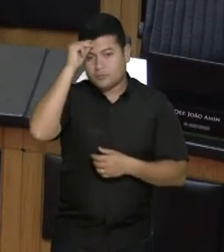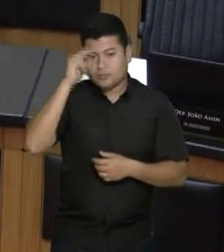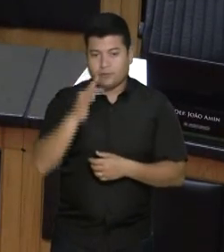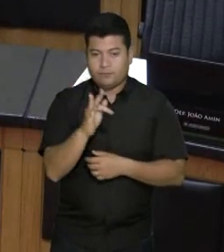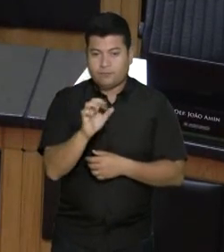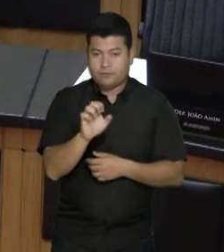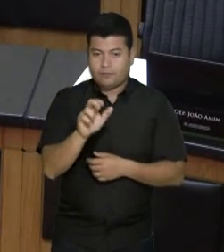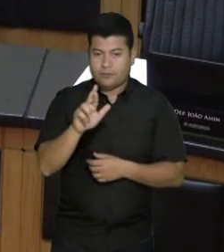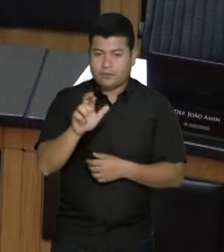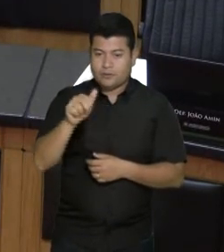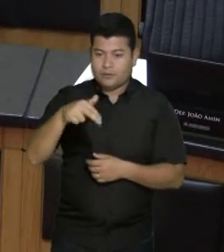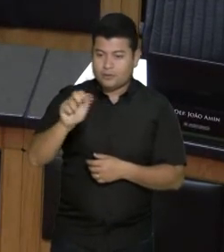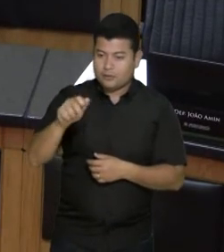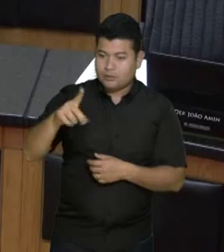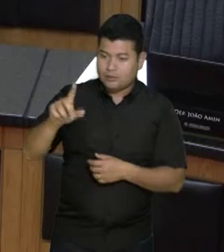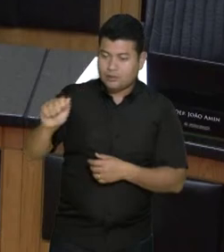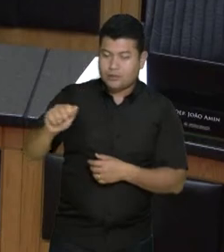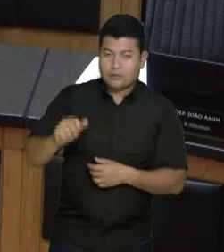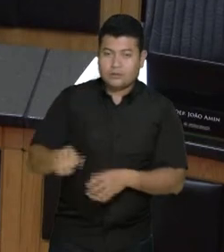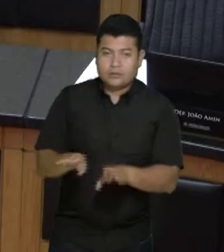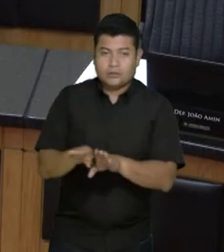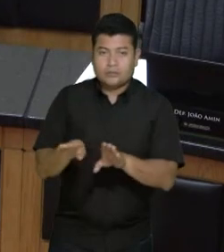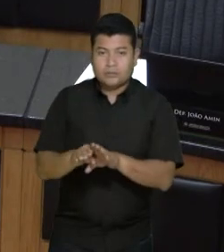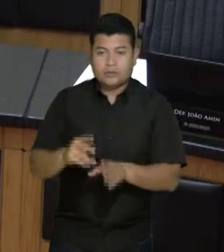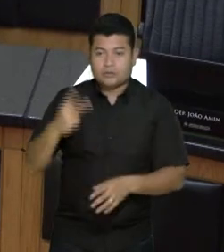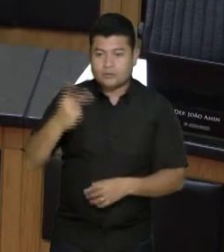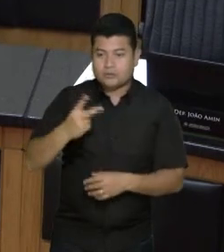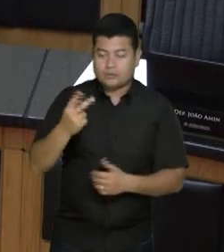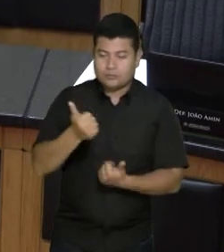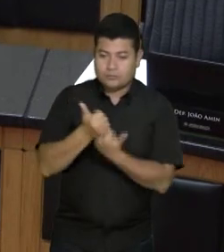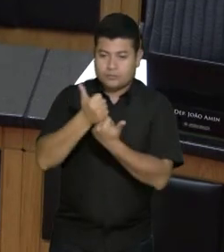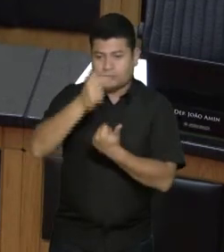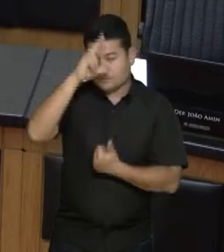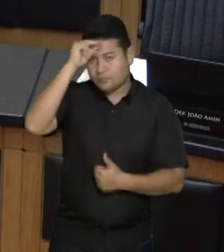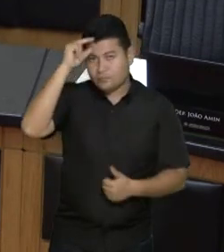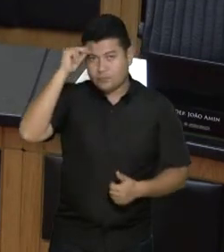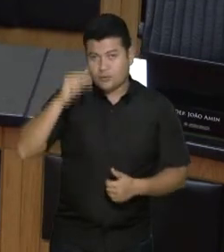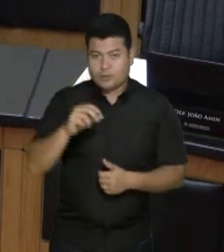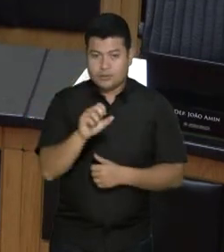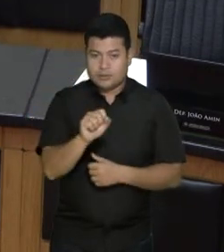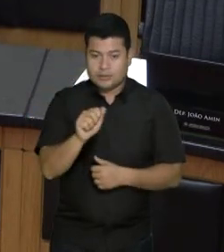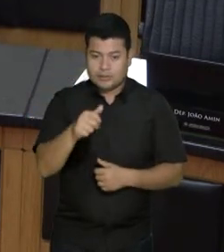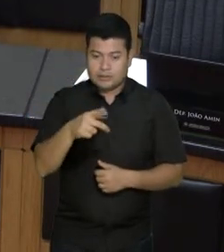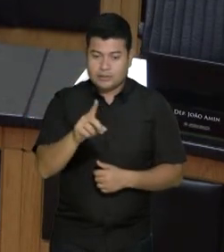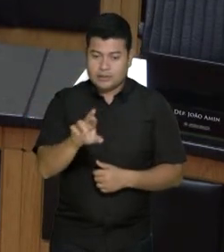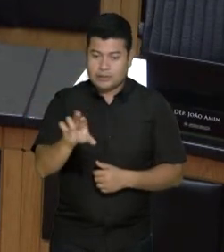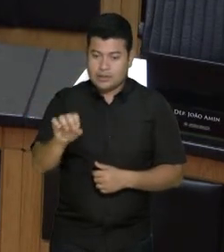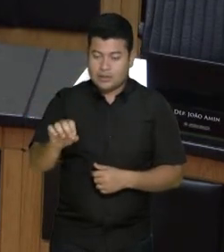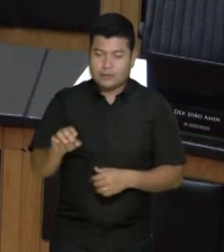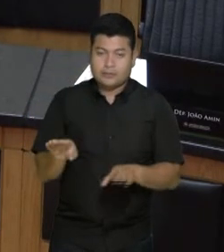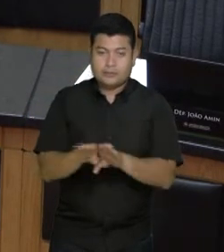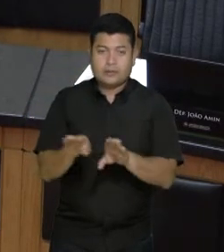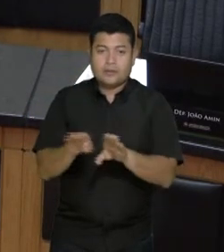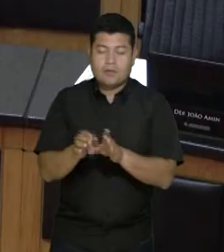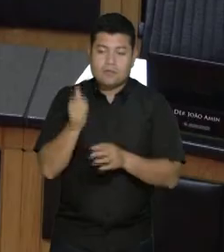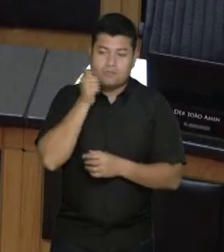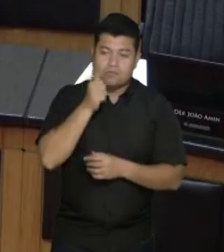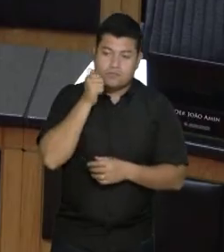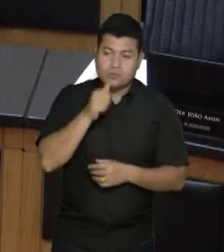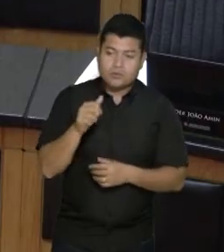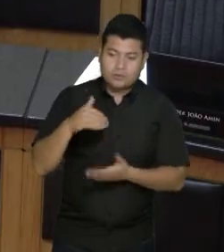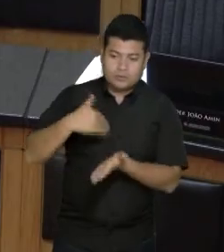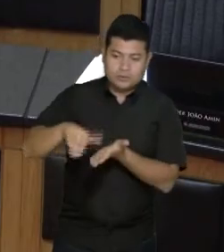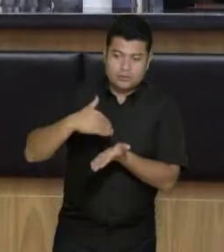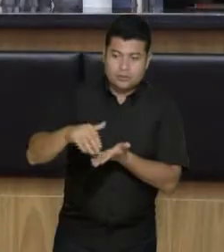o seu cumprimento, esse cumprimento ao prefeito, ao vice-prefeito Sandro Macelai, a Fran, que é secretária também, meus cumprimentos, e